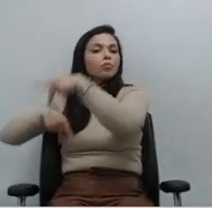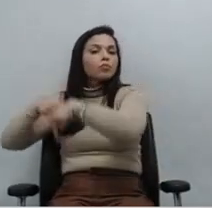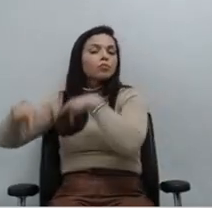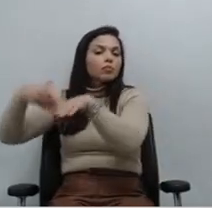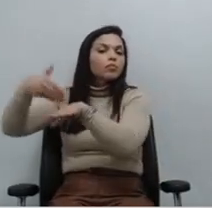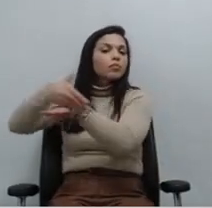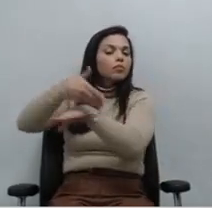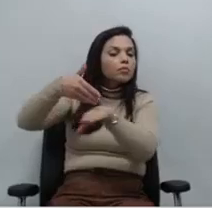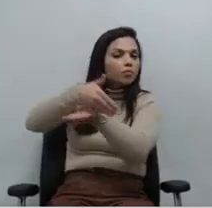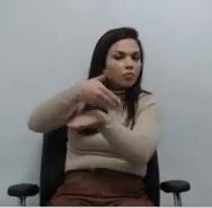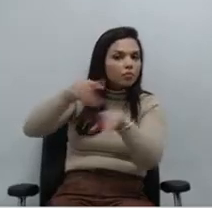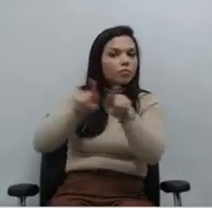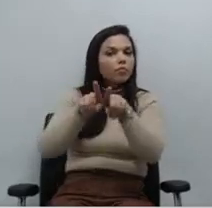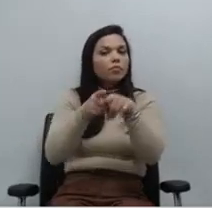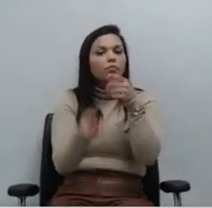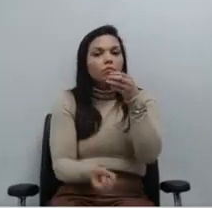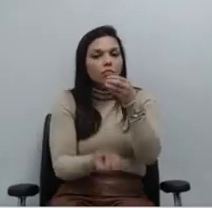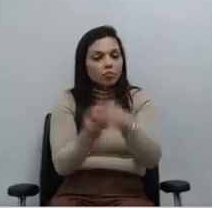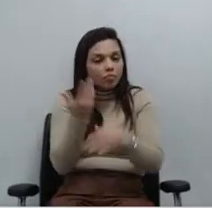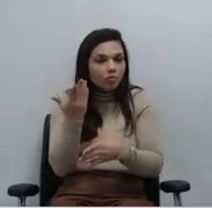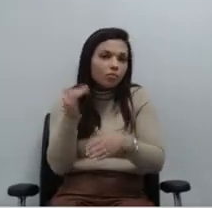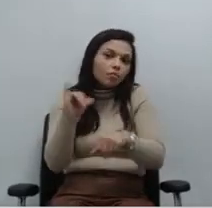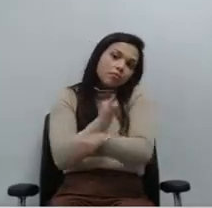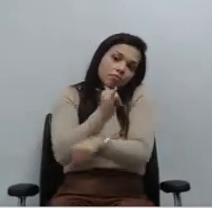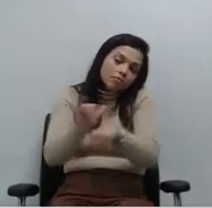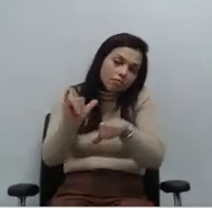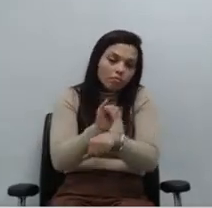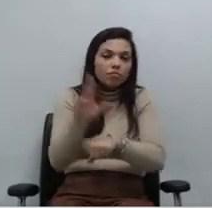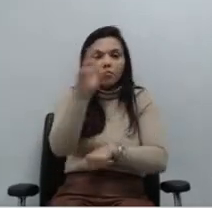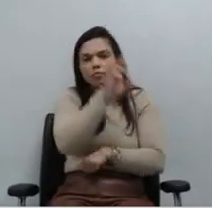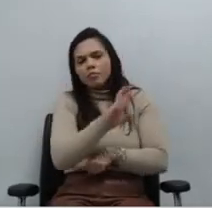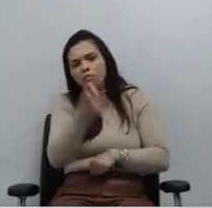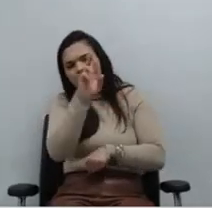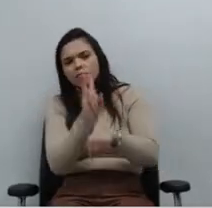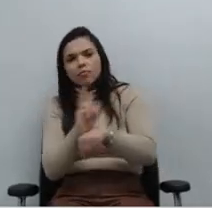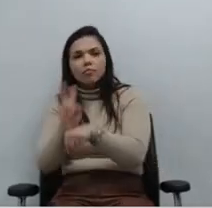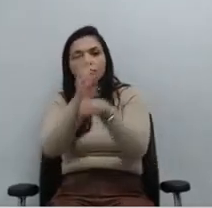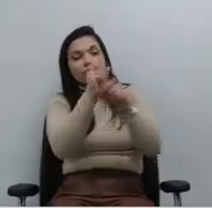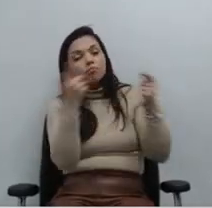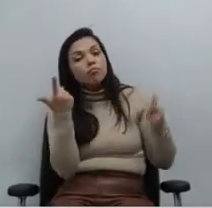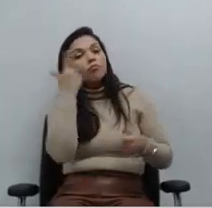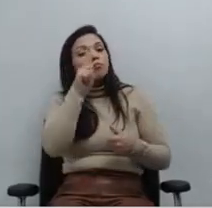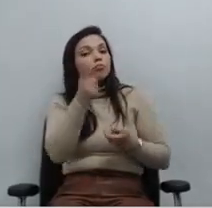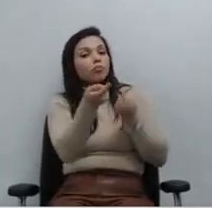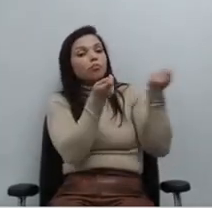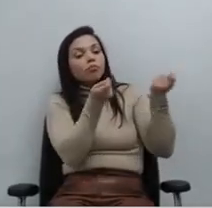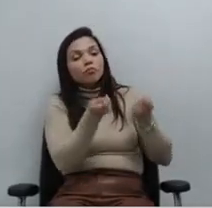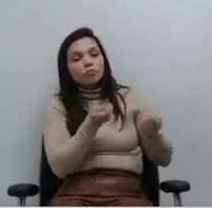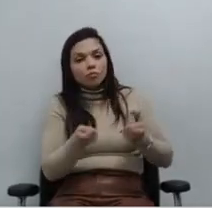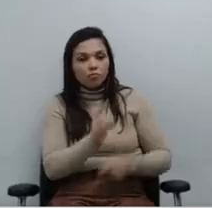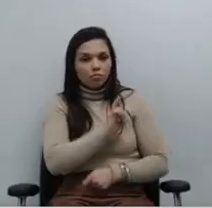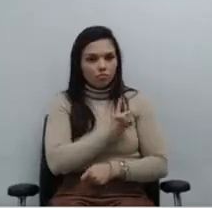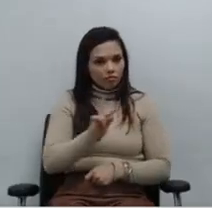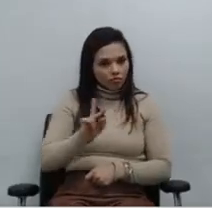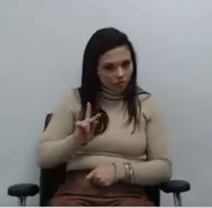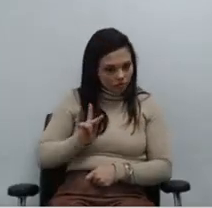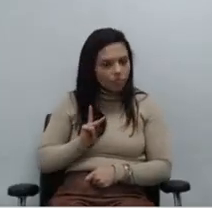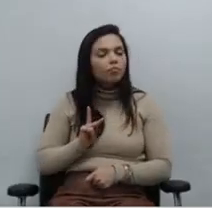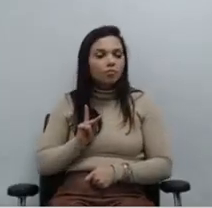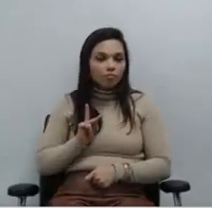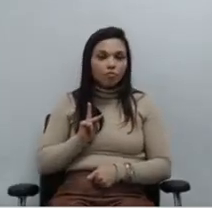bem como a necessidade de implementação de instrumentos de fiscalização social que permitam maior controle. O debate dessa ampliação